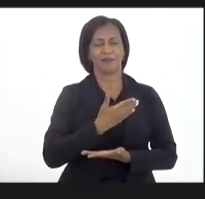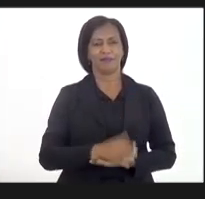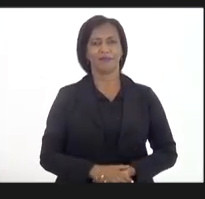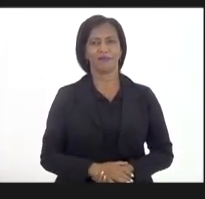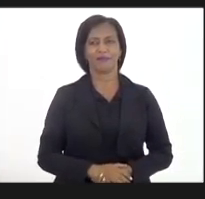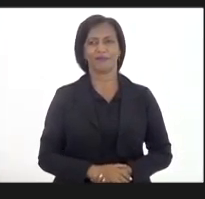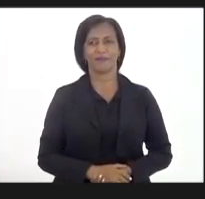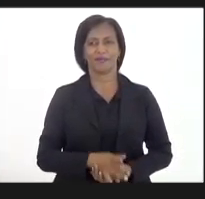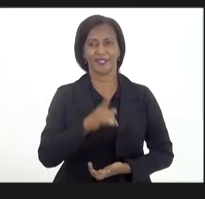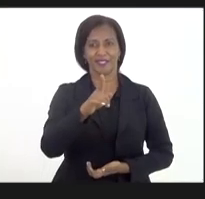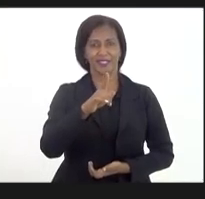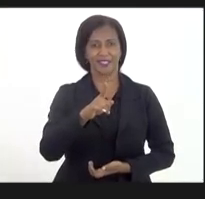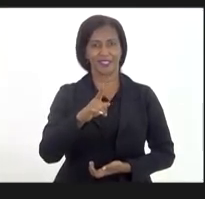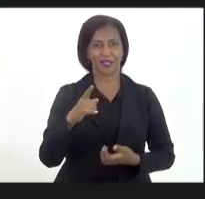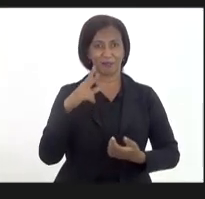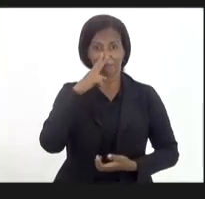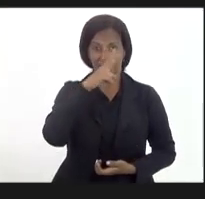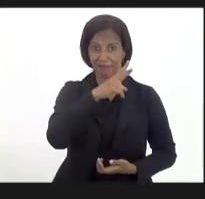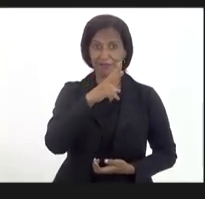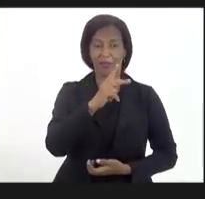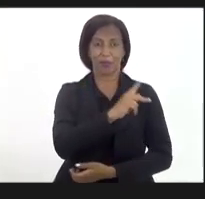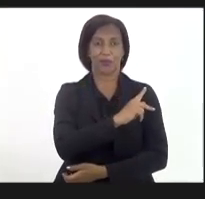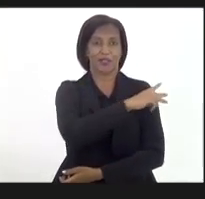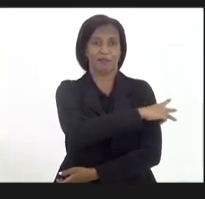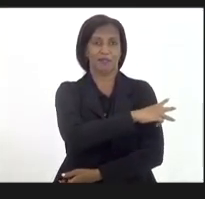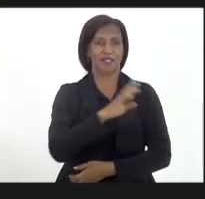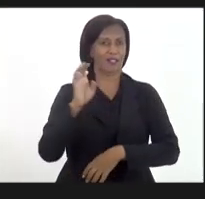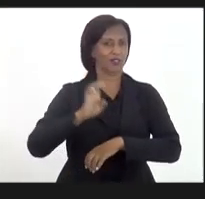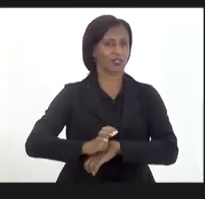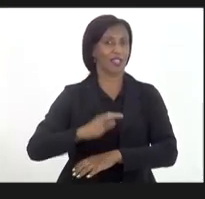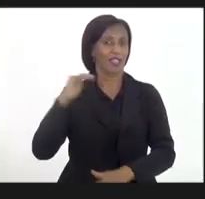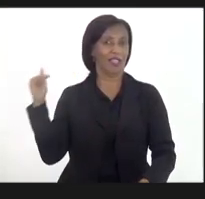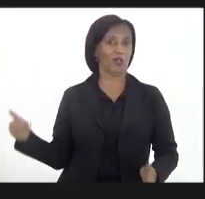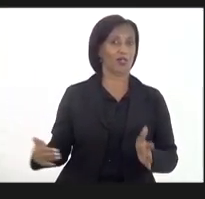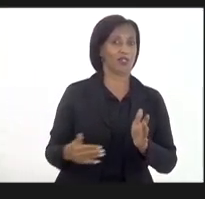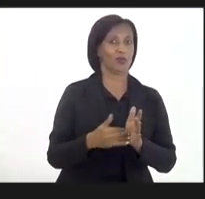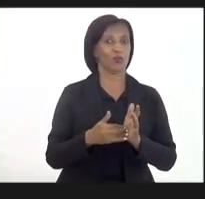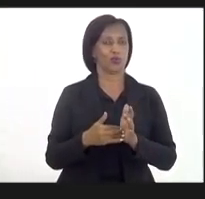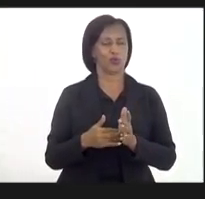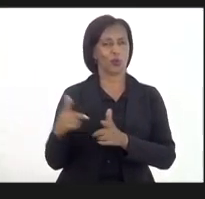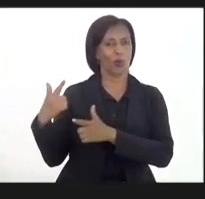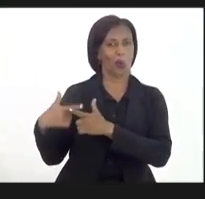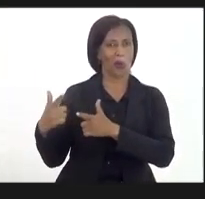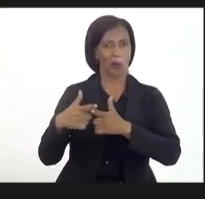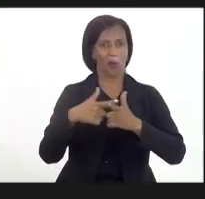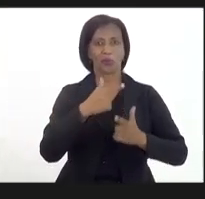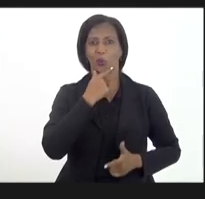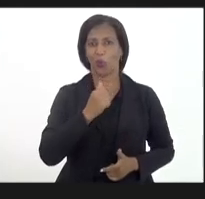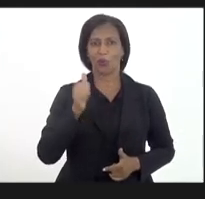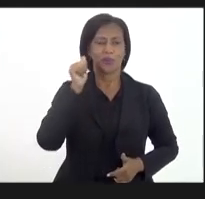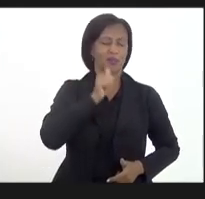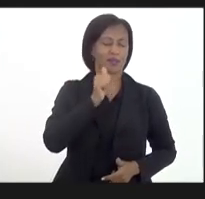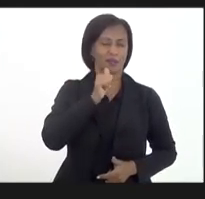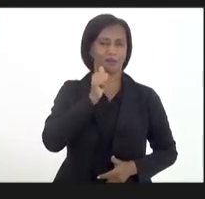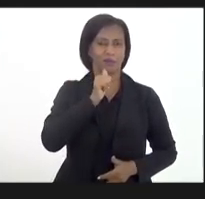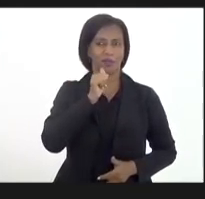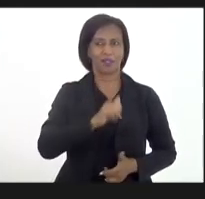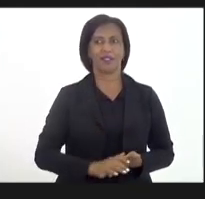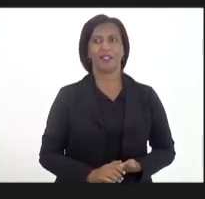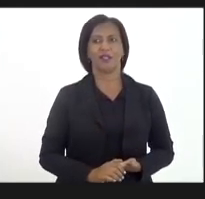a nossa brava Polícia Militar do Estado do Rio de Janeiro que eu sempre digo que a nossa Última Fronteira com caos são os bravos homens e mulheres do corpo de